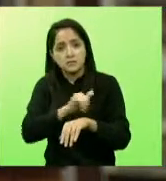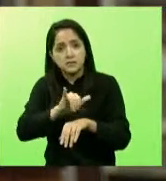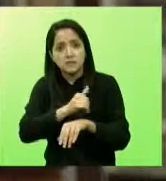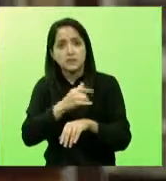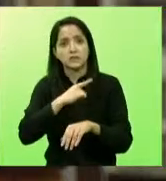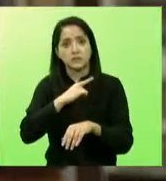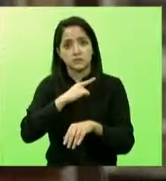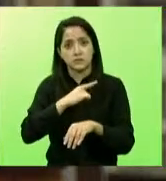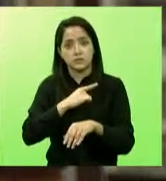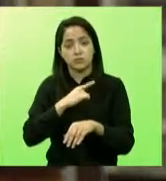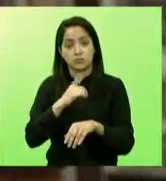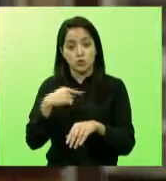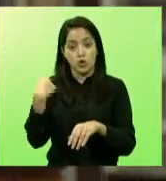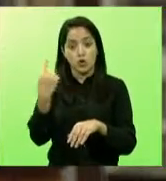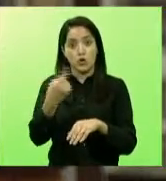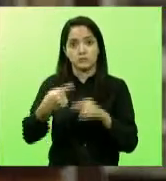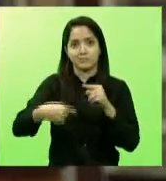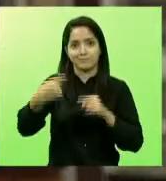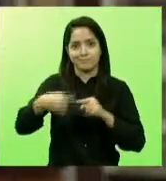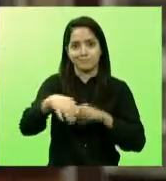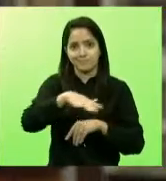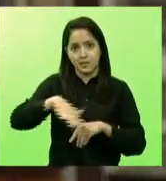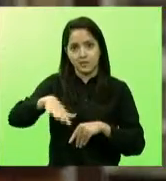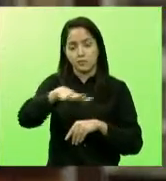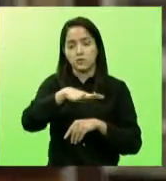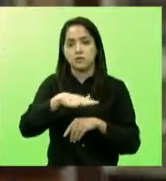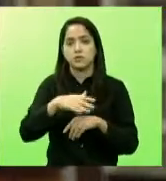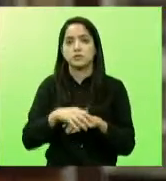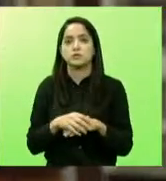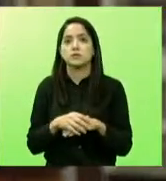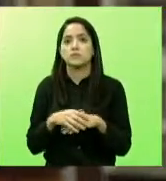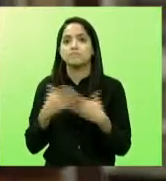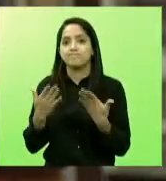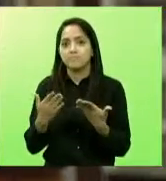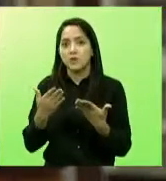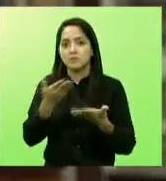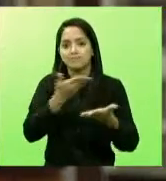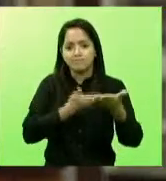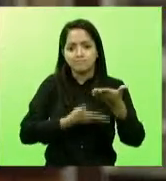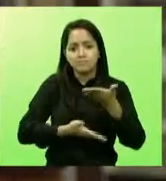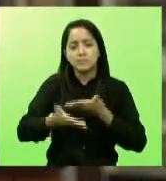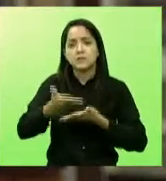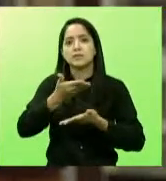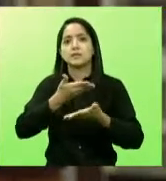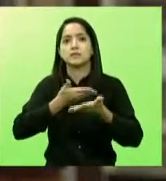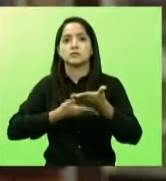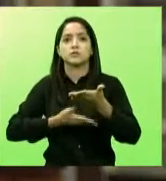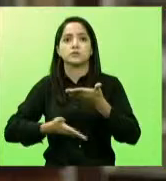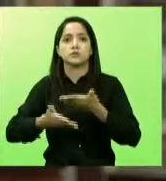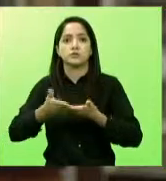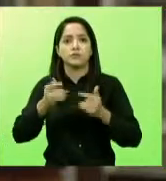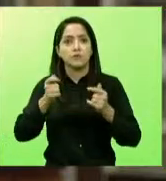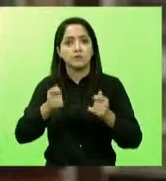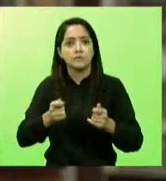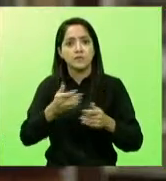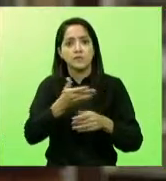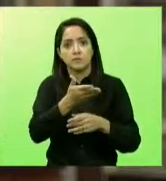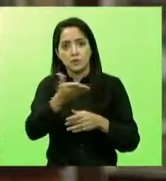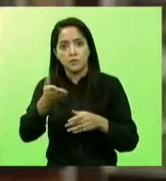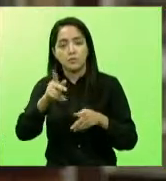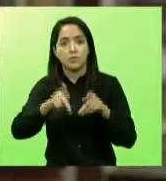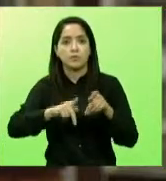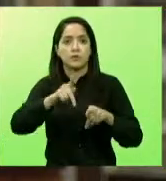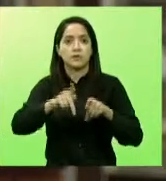têm na mão. Somos homens políticos. E nós interagimos de forma muito intensa com os